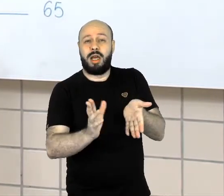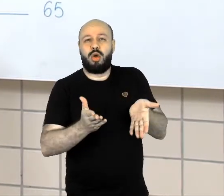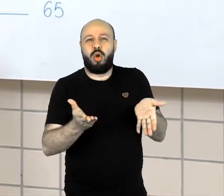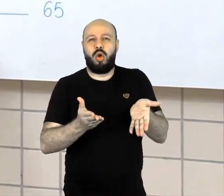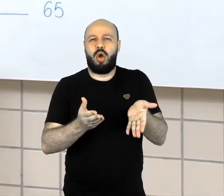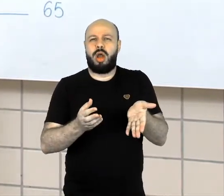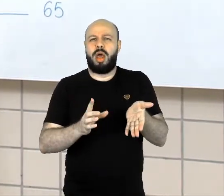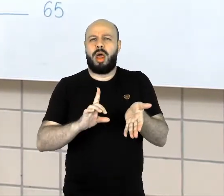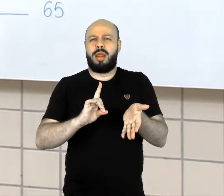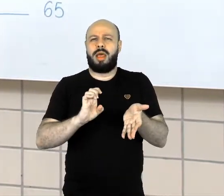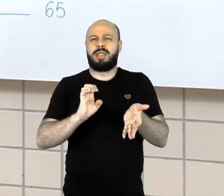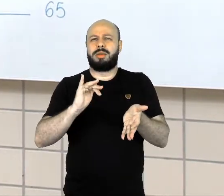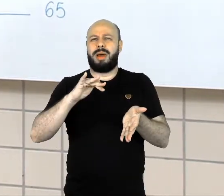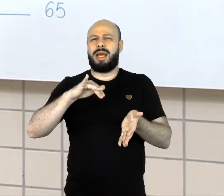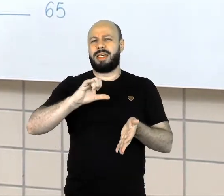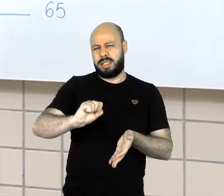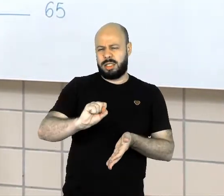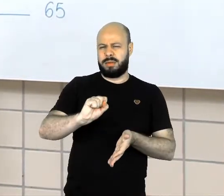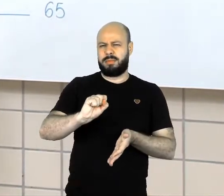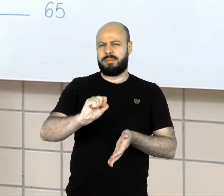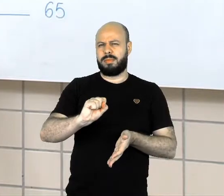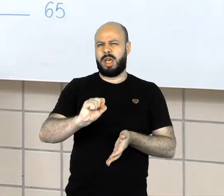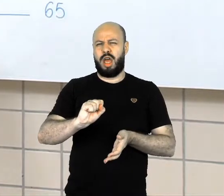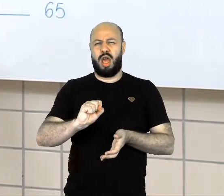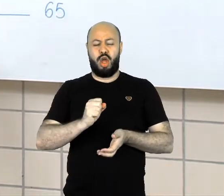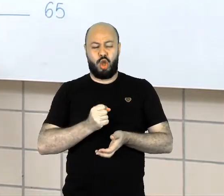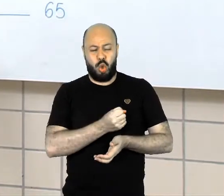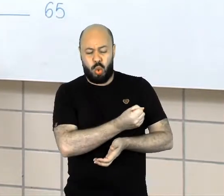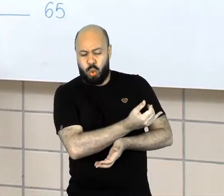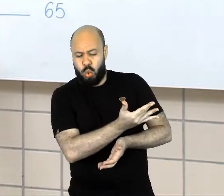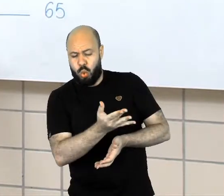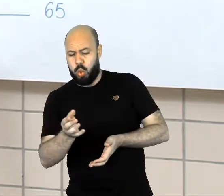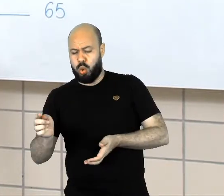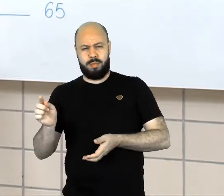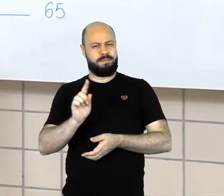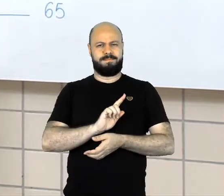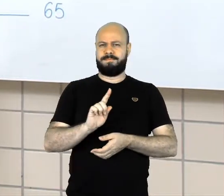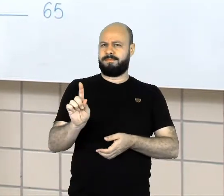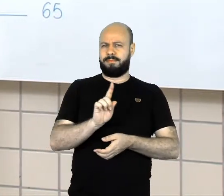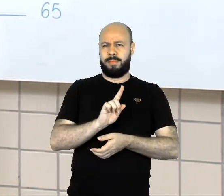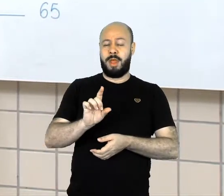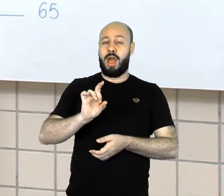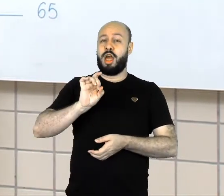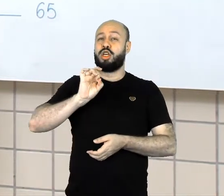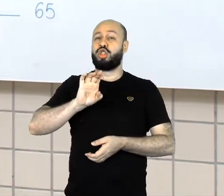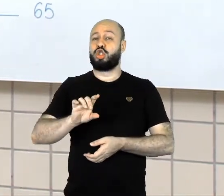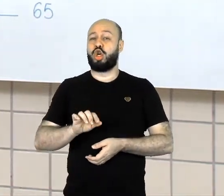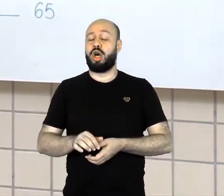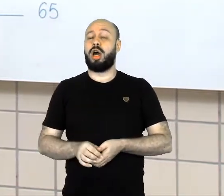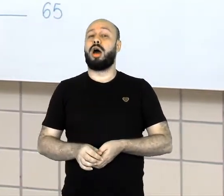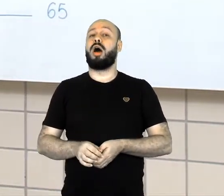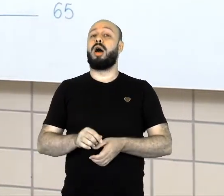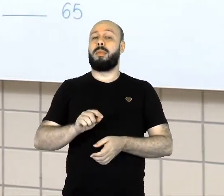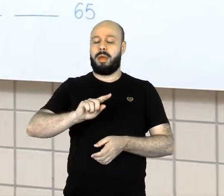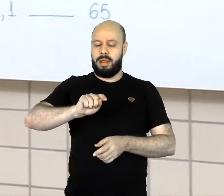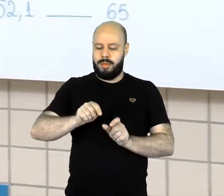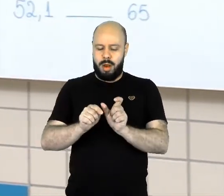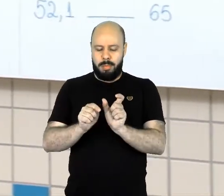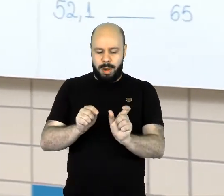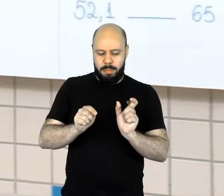decimais, nós não vamos usar todas as peças do seu material dourado. Nós vamos usar apenas as três peças, que